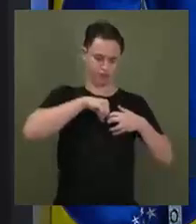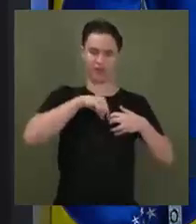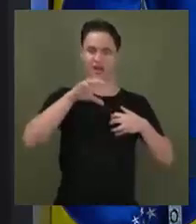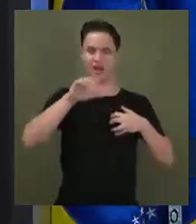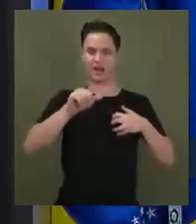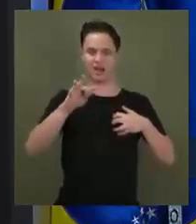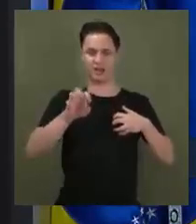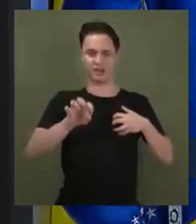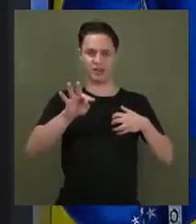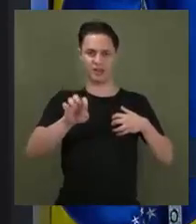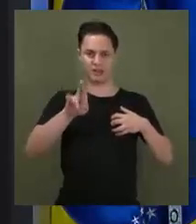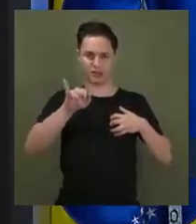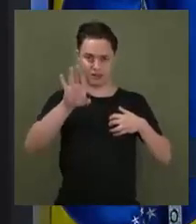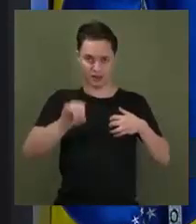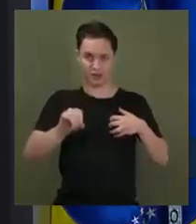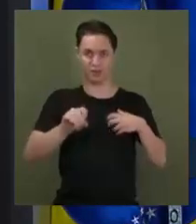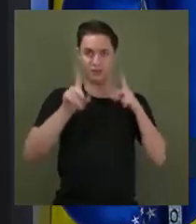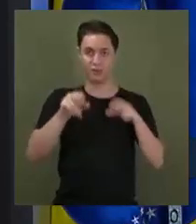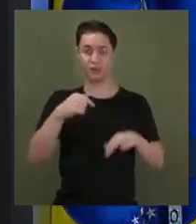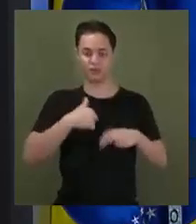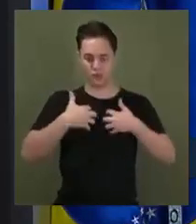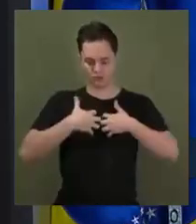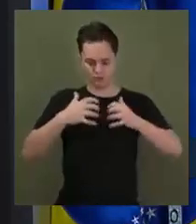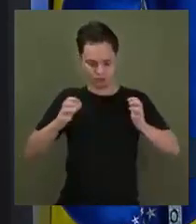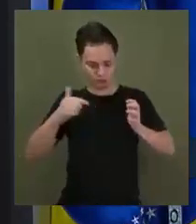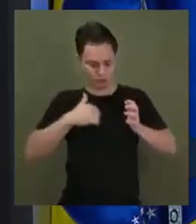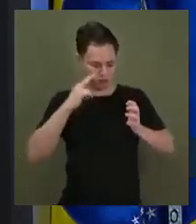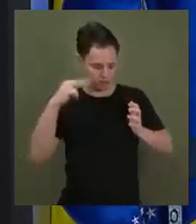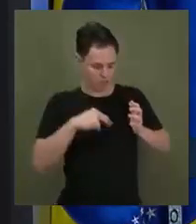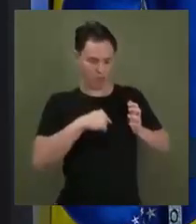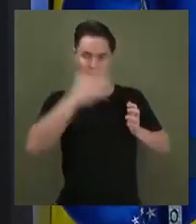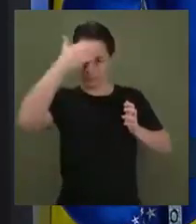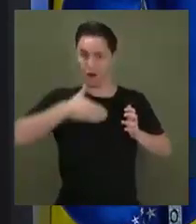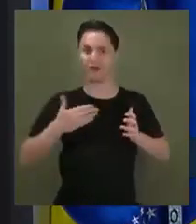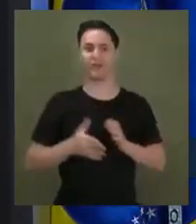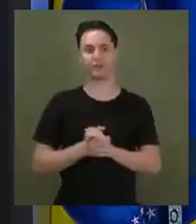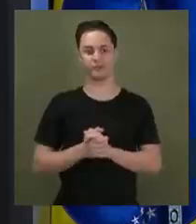método ouro, esse aqui, a autópsia, é método ouro para provar isso.